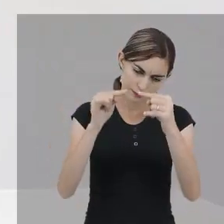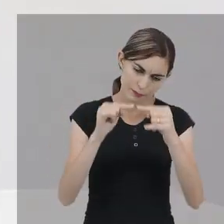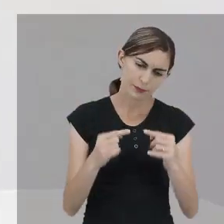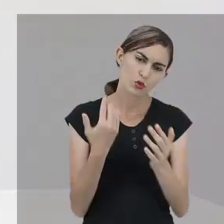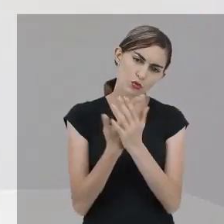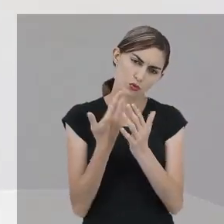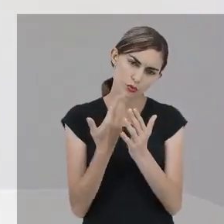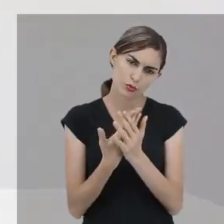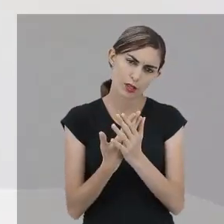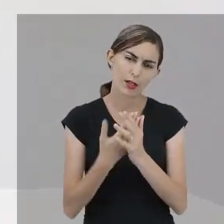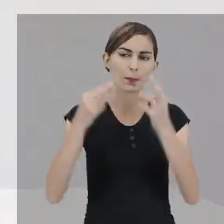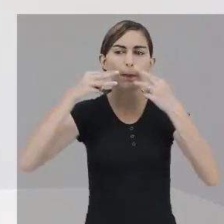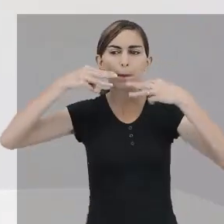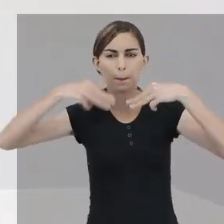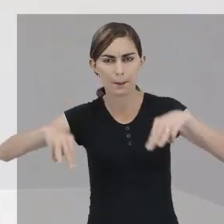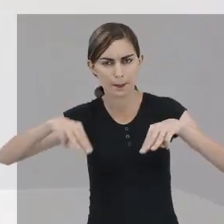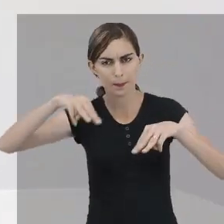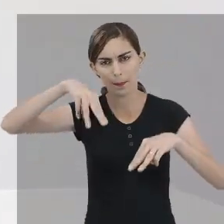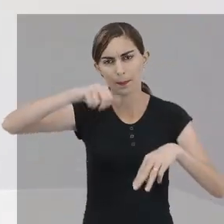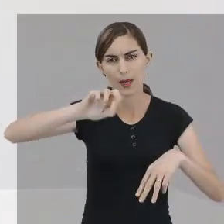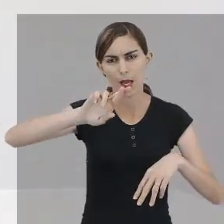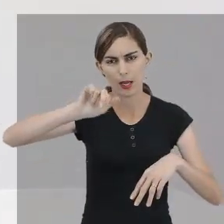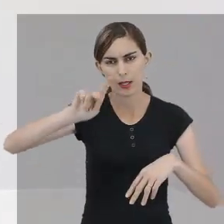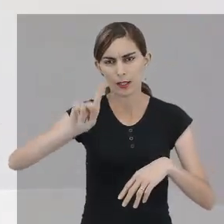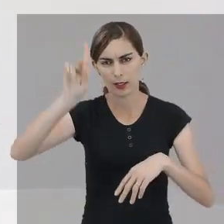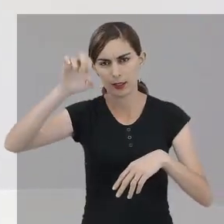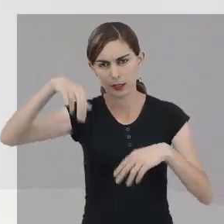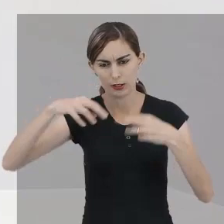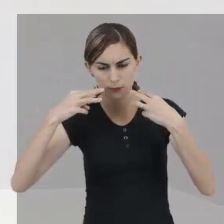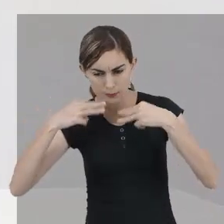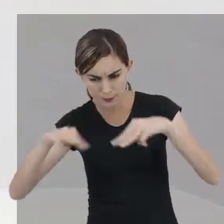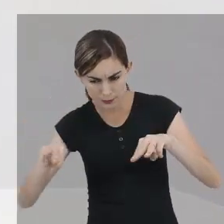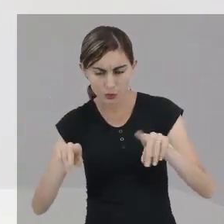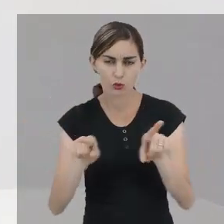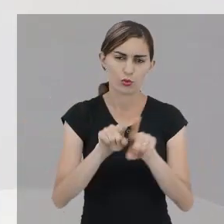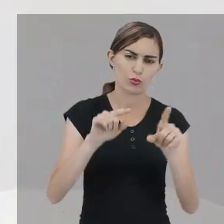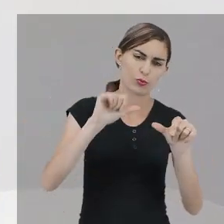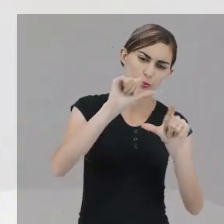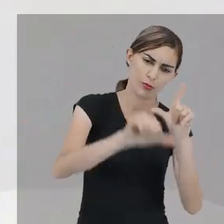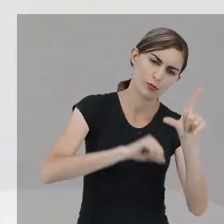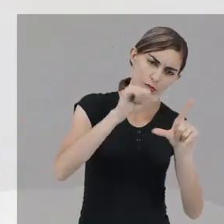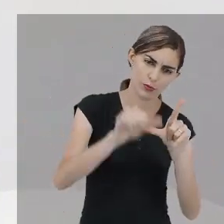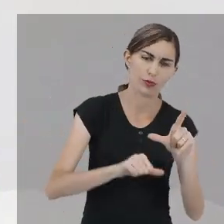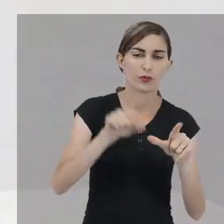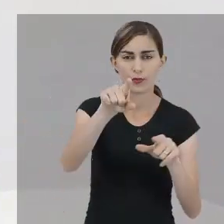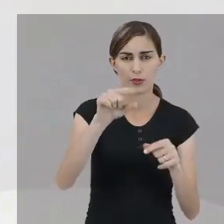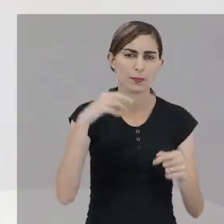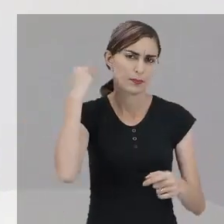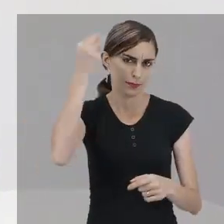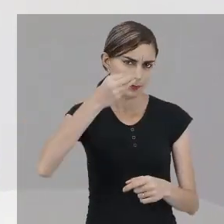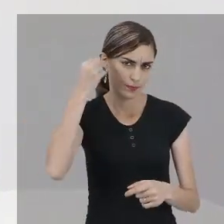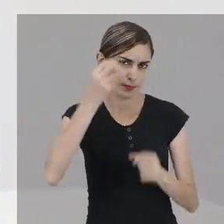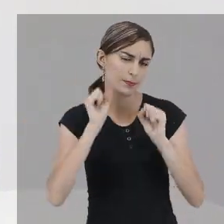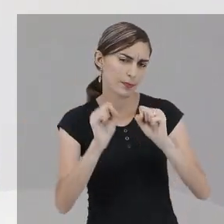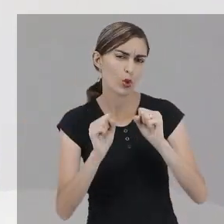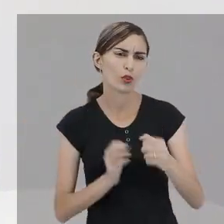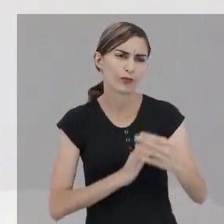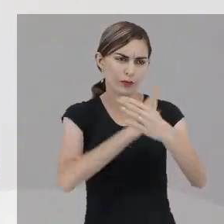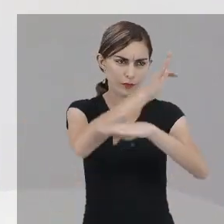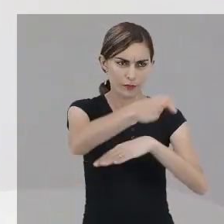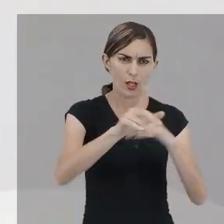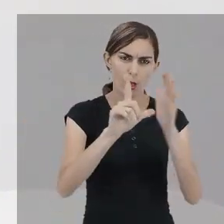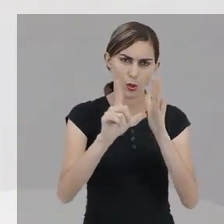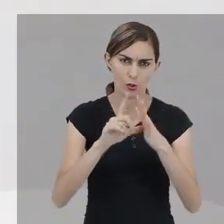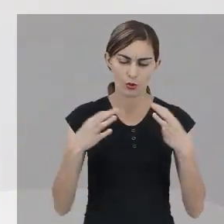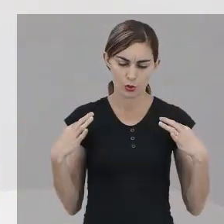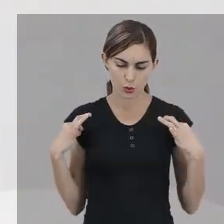estão estudando relativo a marketing com a logística. Você pode fazer uma experiência. Vá a alguma